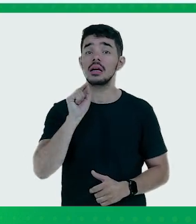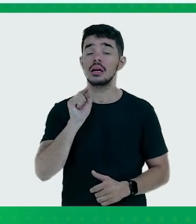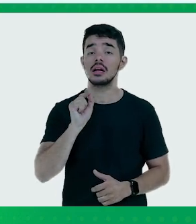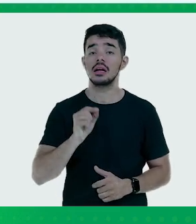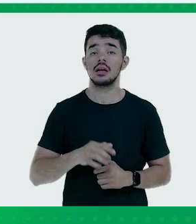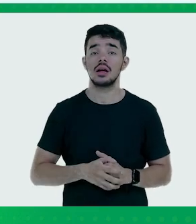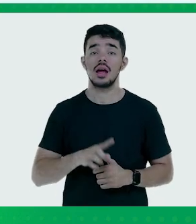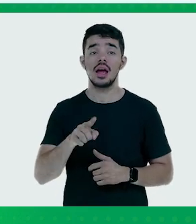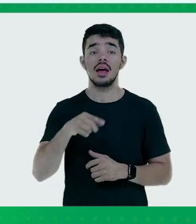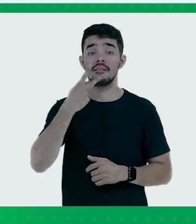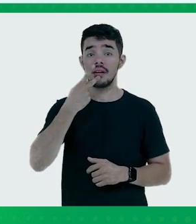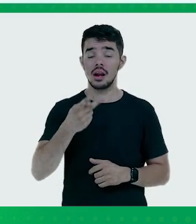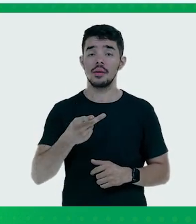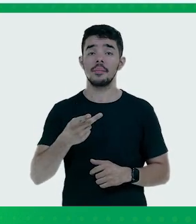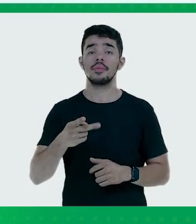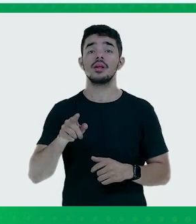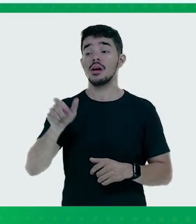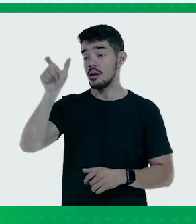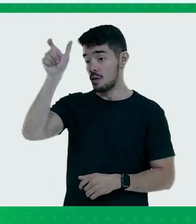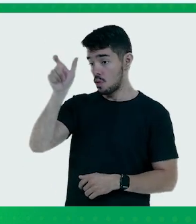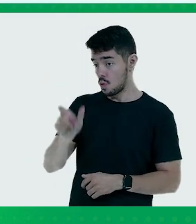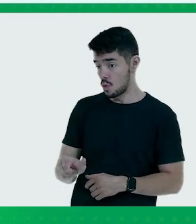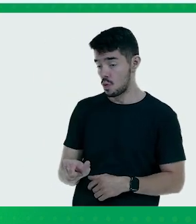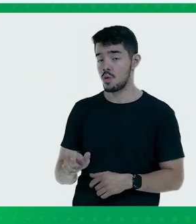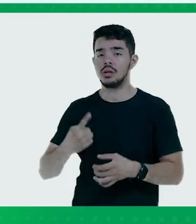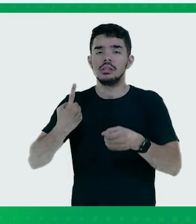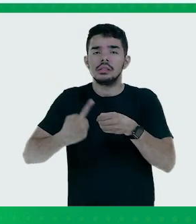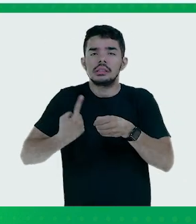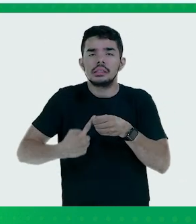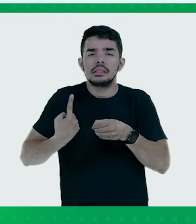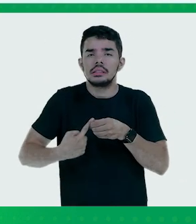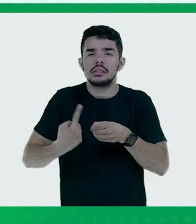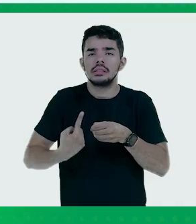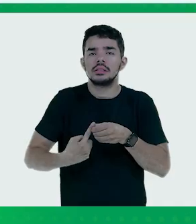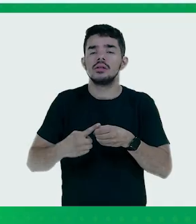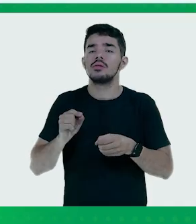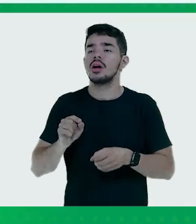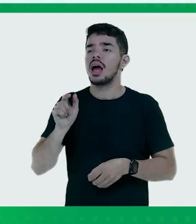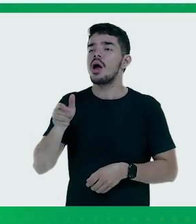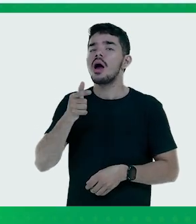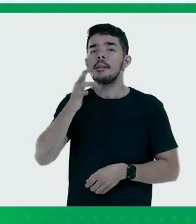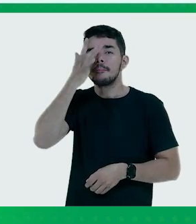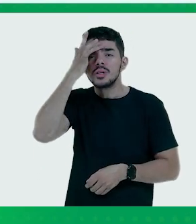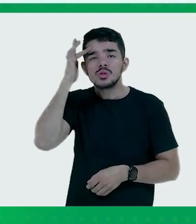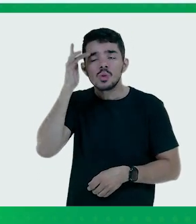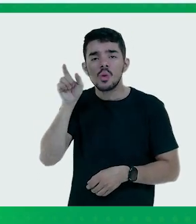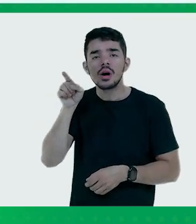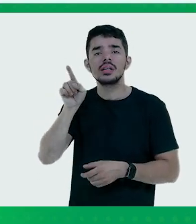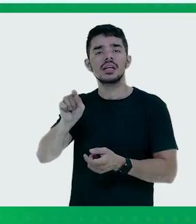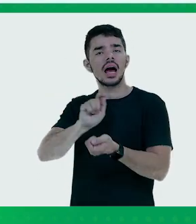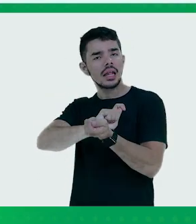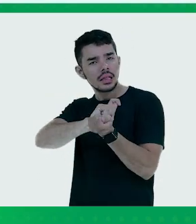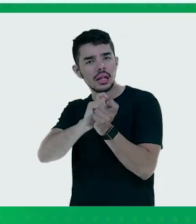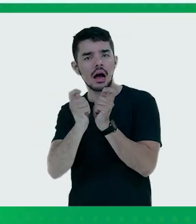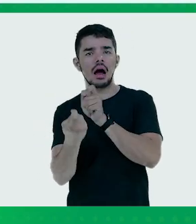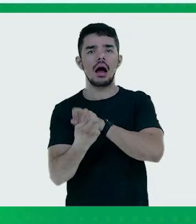que ele fala que o sertanejo é, com efeito, um homem que se